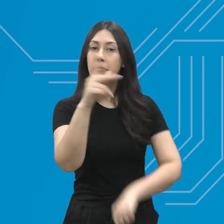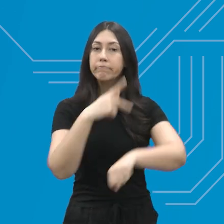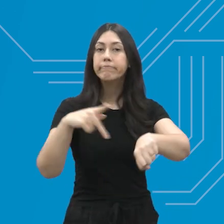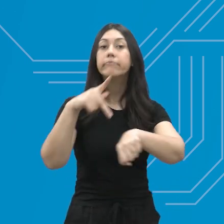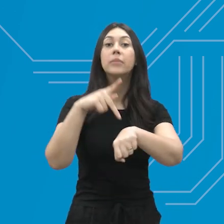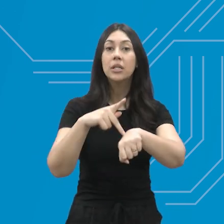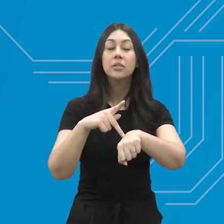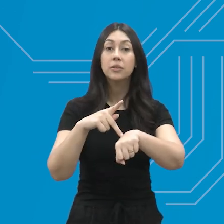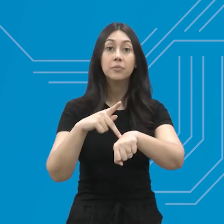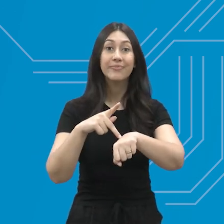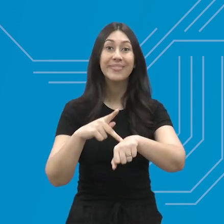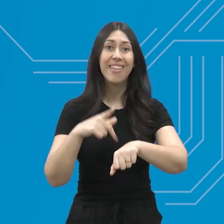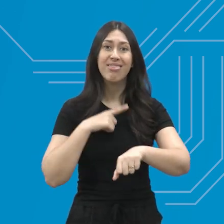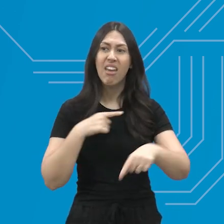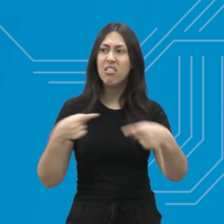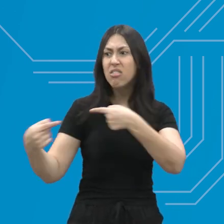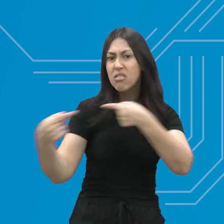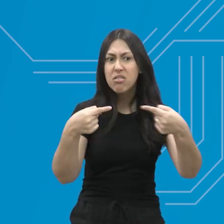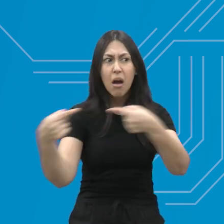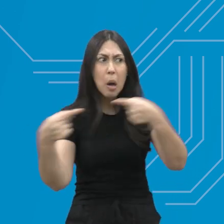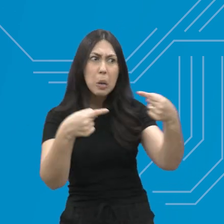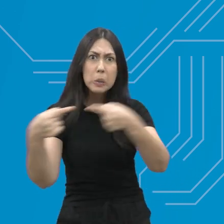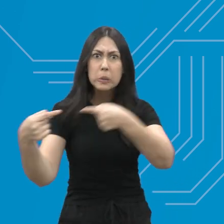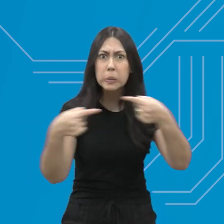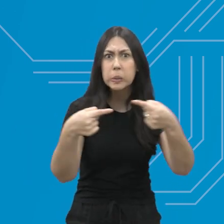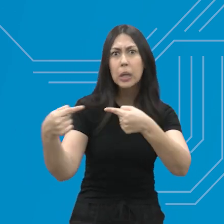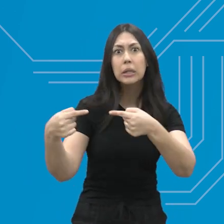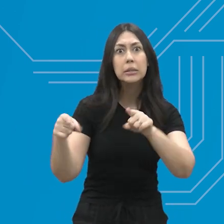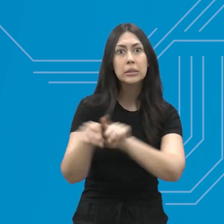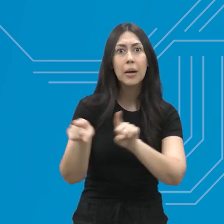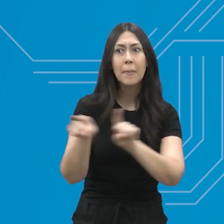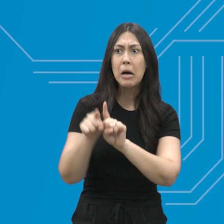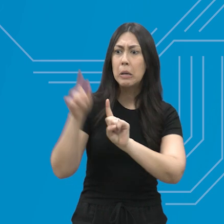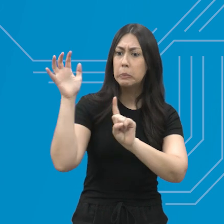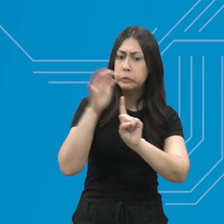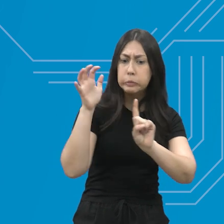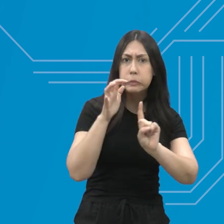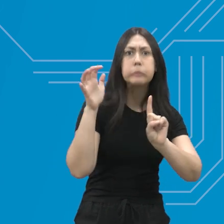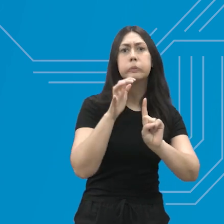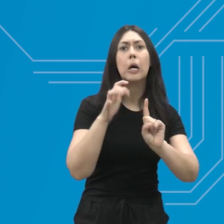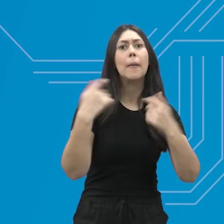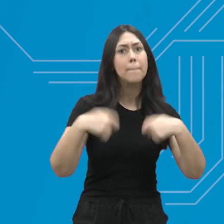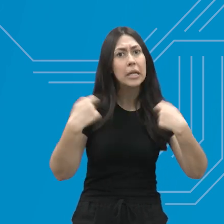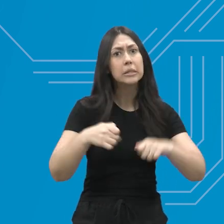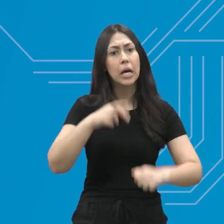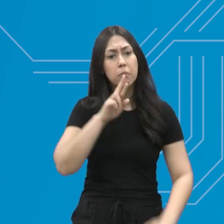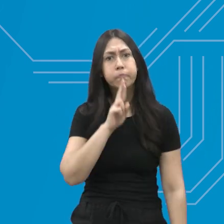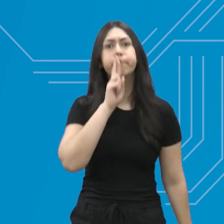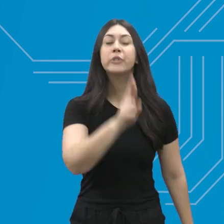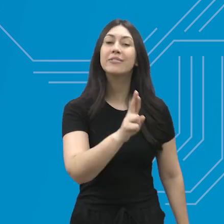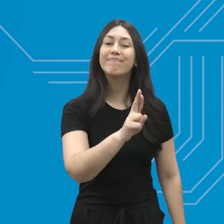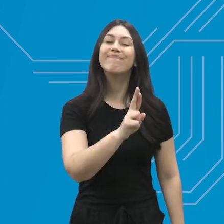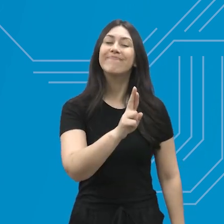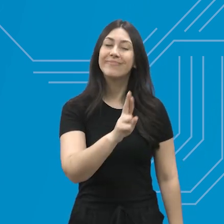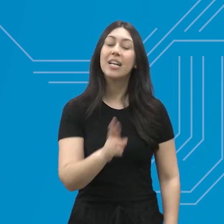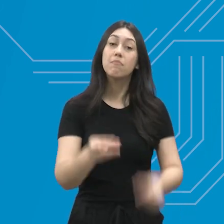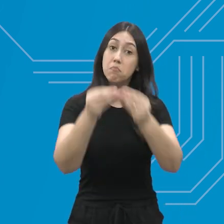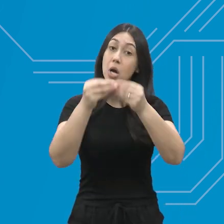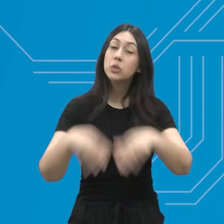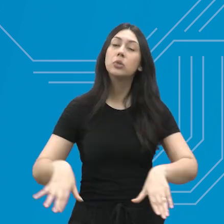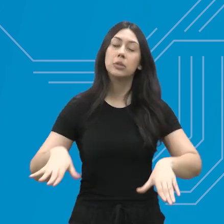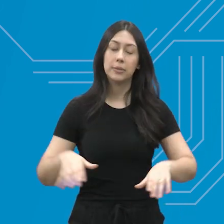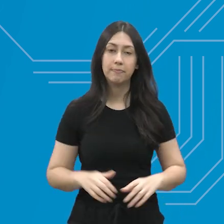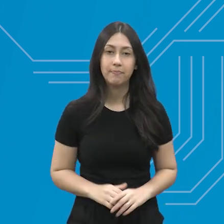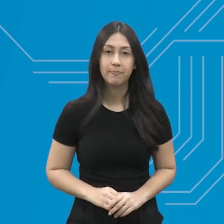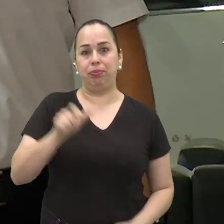países. Situações como competitividade em excesso e pressão para atingir metas e prazos podem favorecer